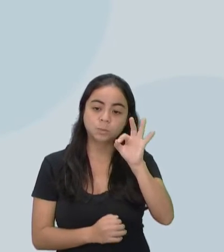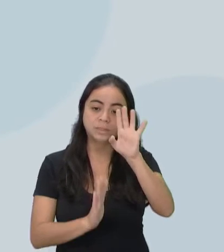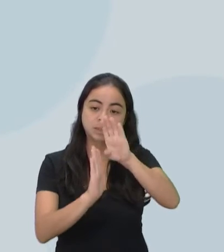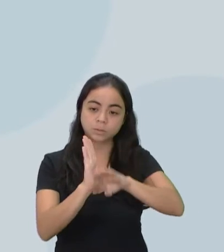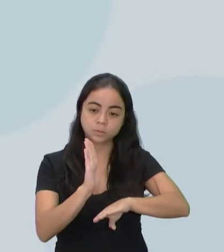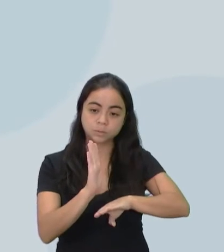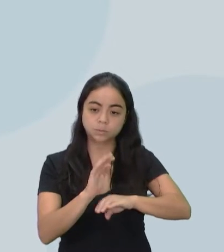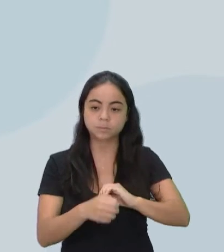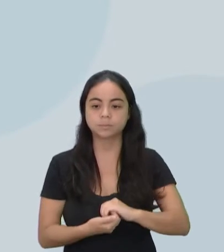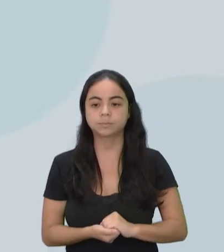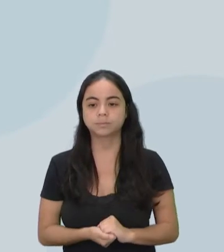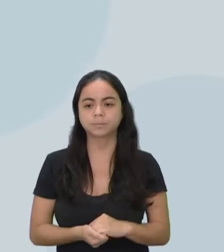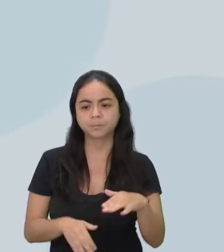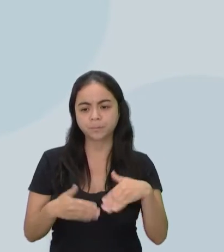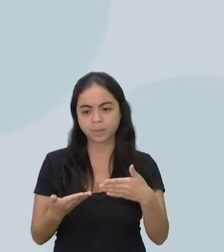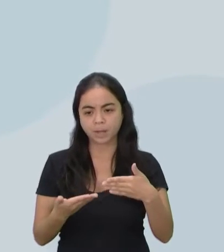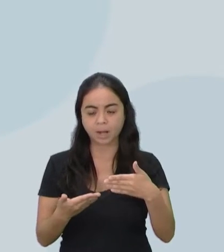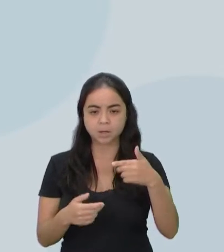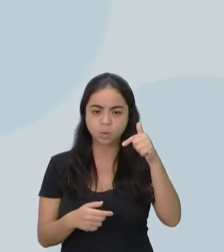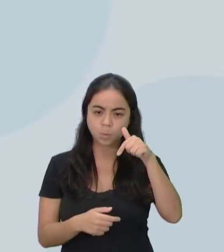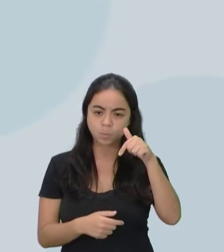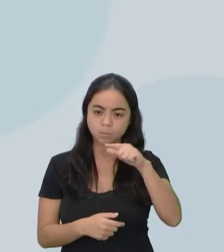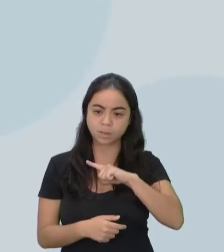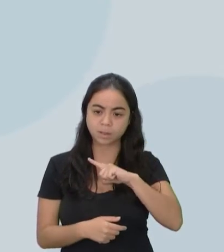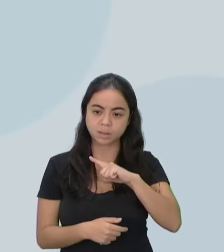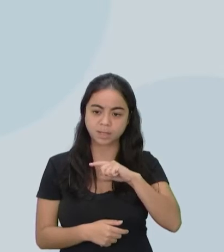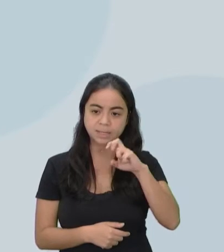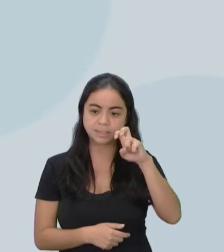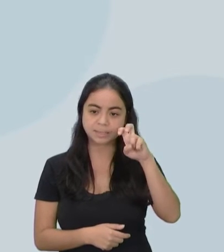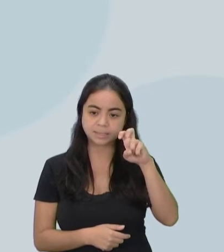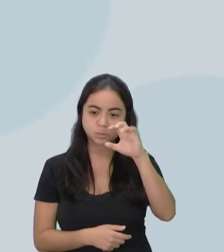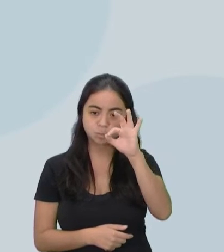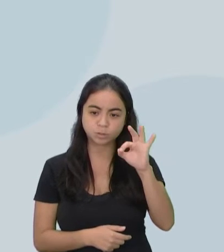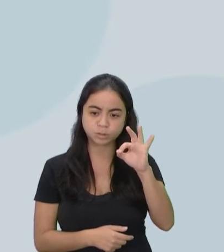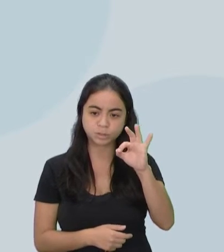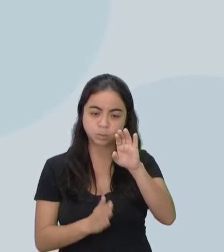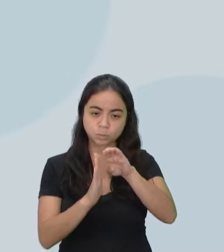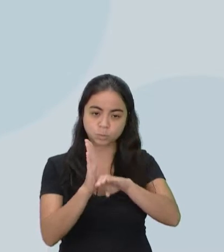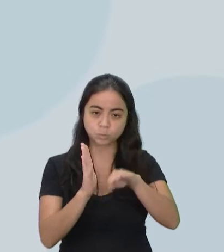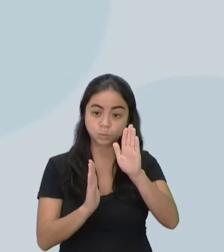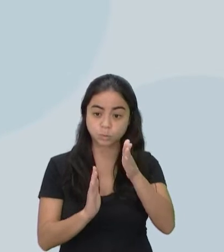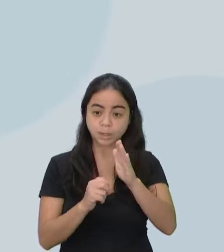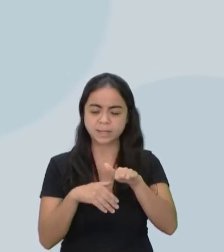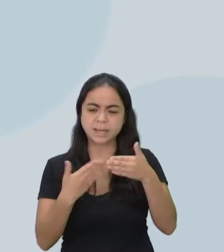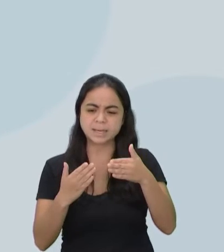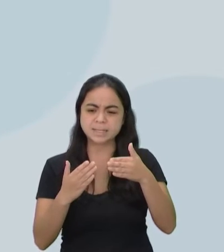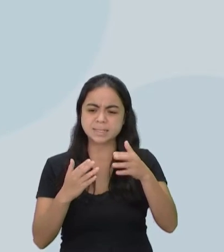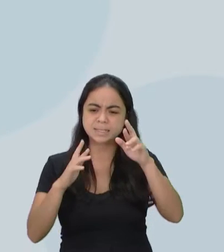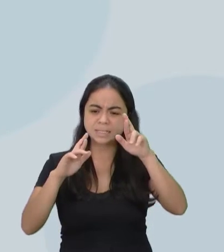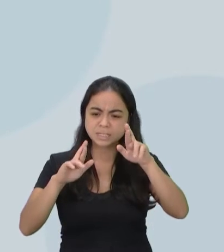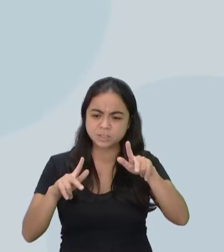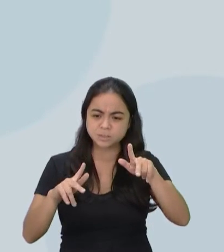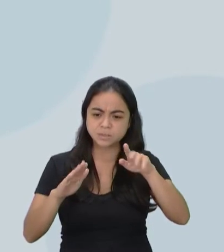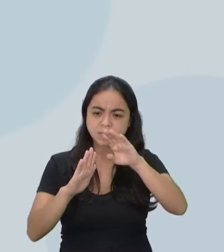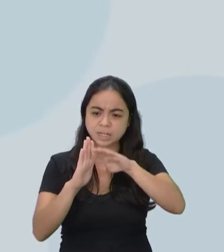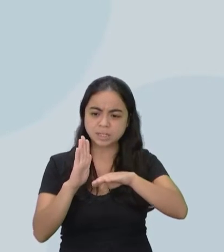desconto. Então aqui já temos 5% de desconto. Se a gente fizer a diferença, deu quanto?